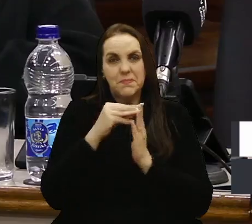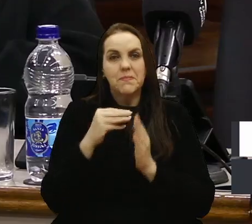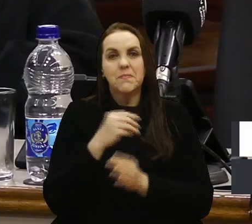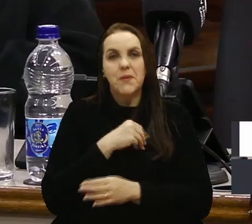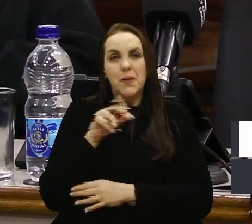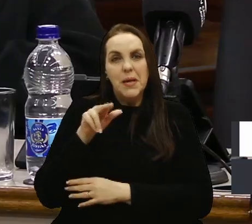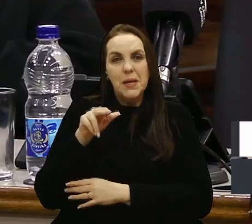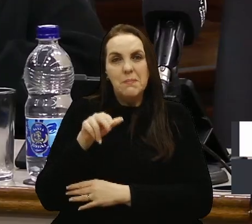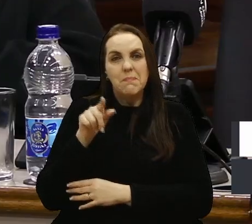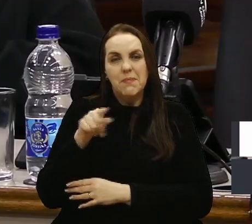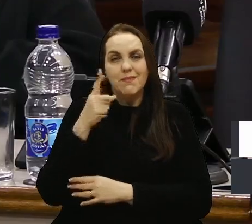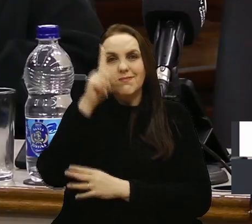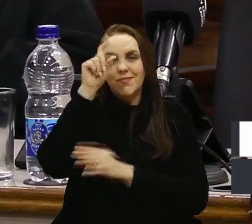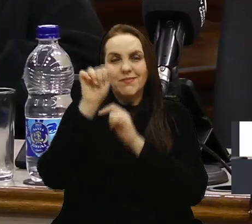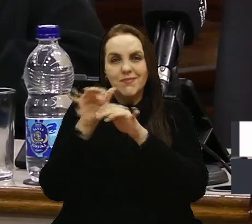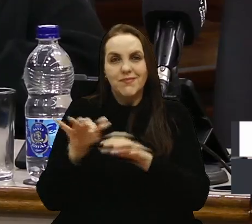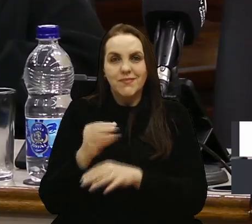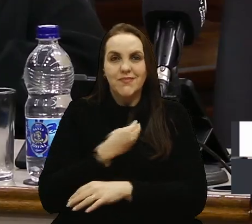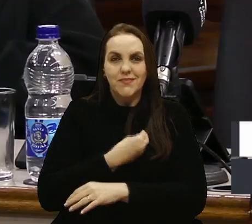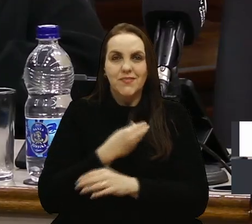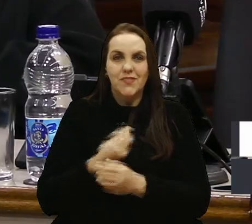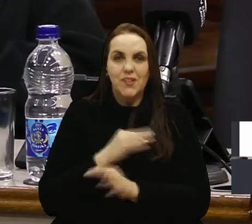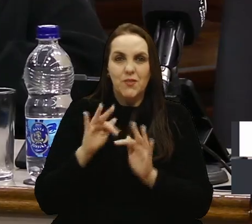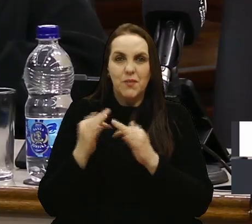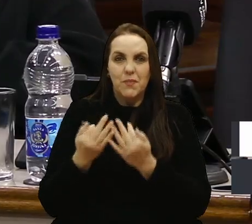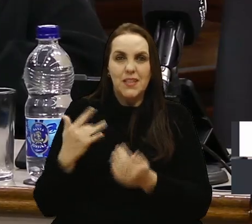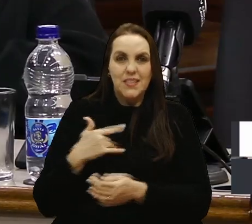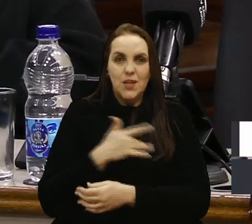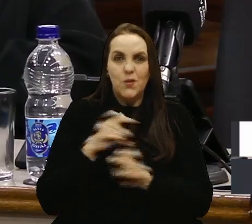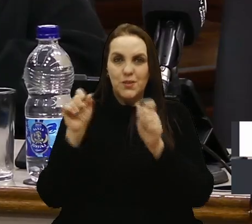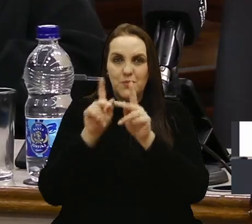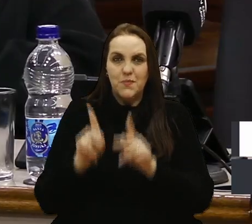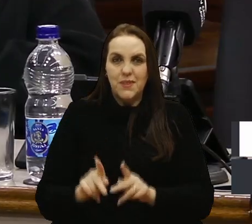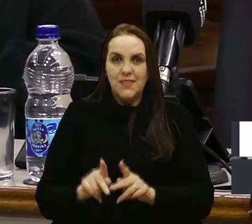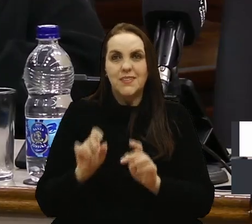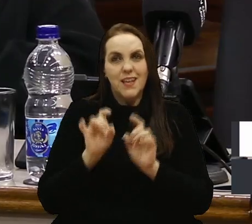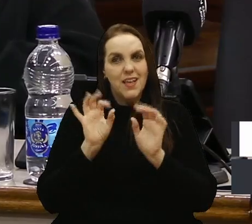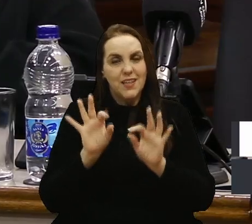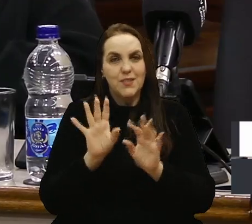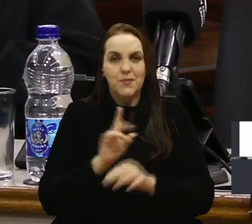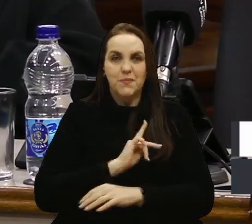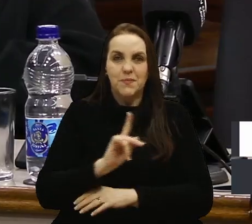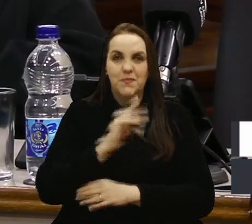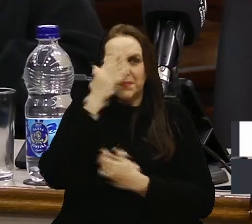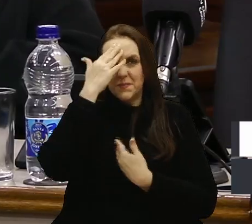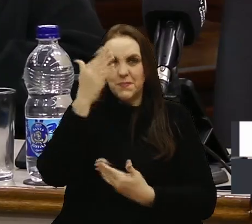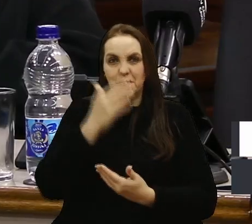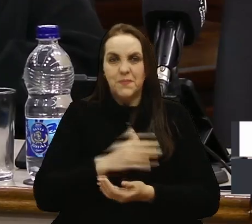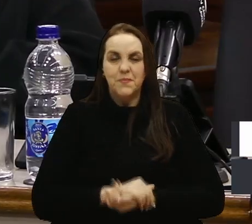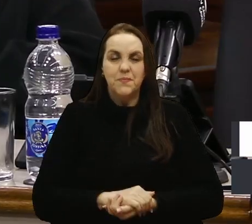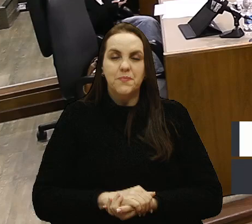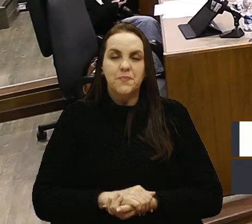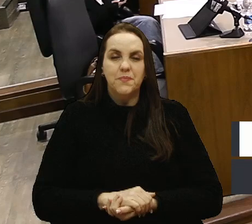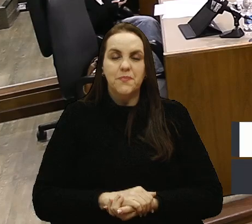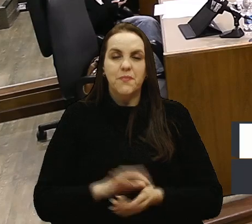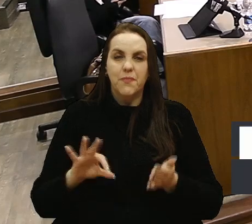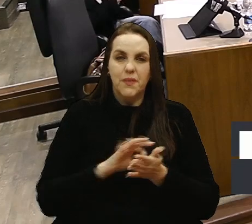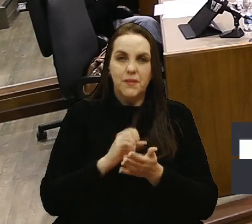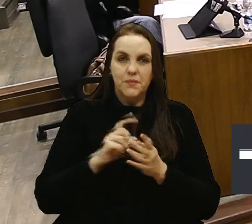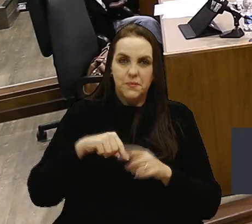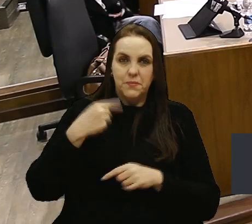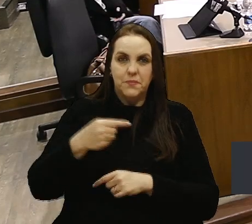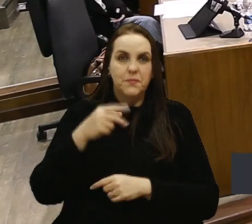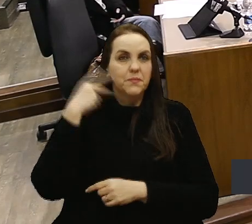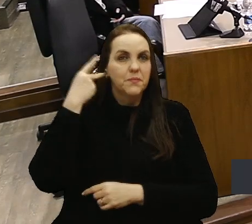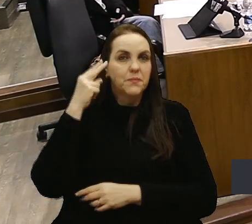Deus abençoe a tua vida, a tua família, te dê muita saúde e muita paz. Seria isso, senhor presidente, muito obrigado. Próximo inscrito, vereador Sandro